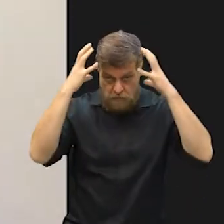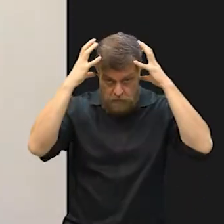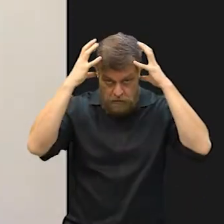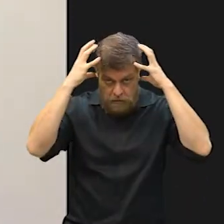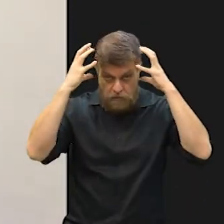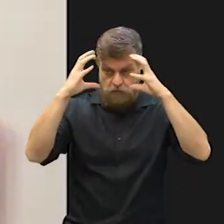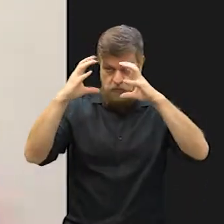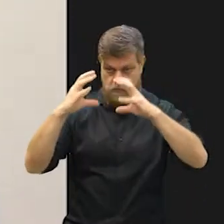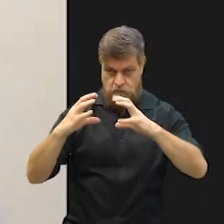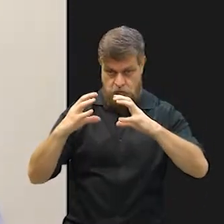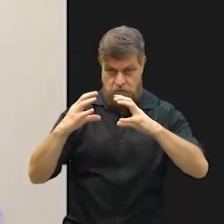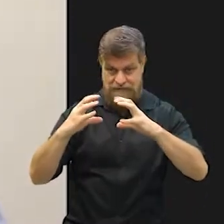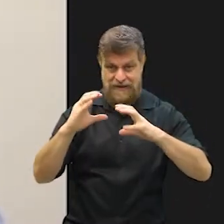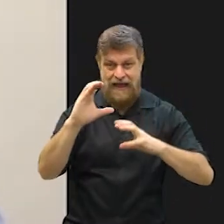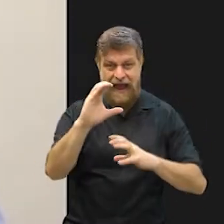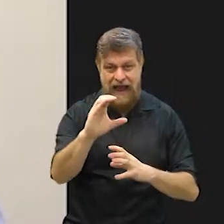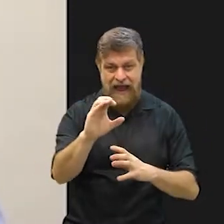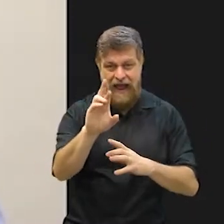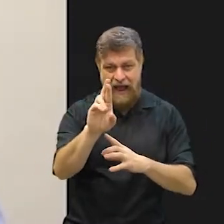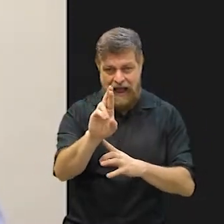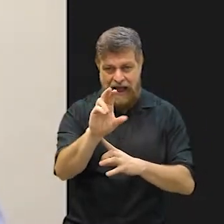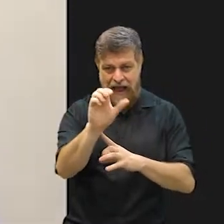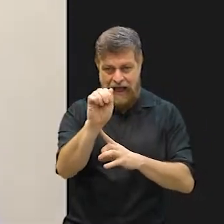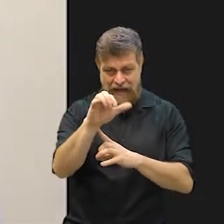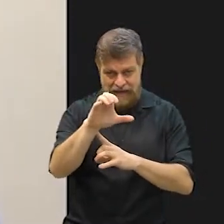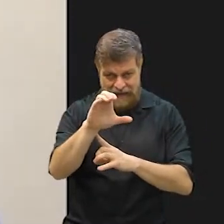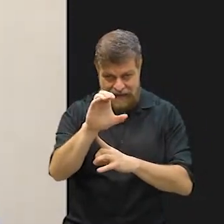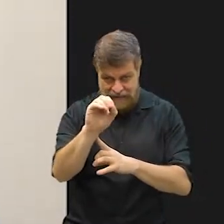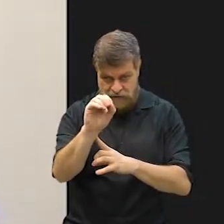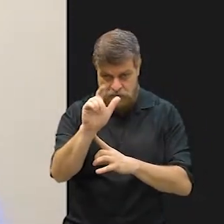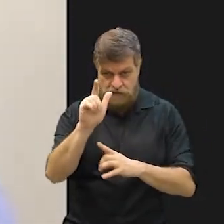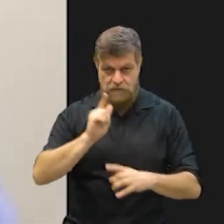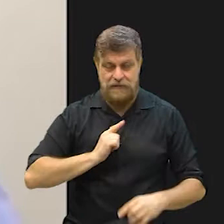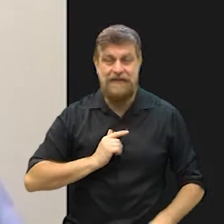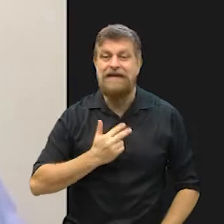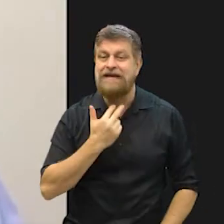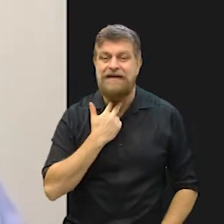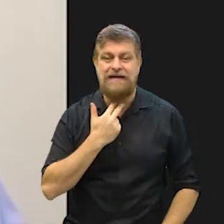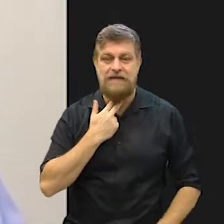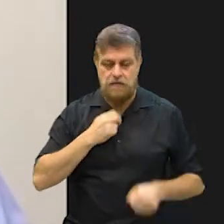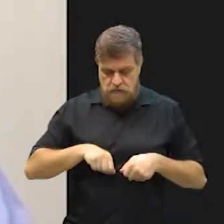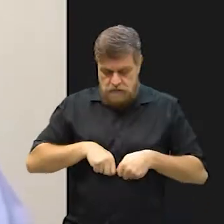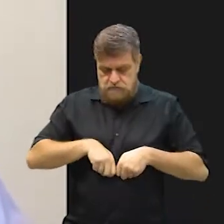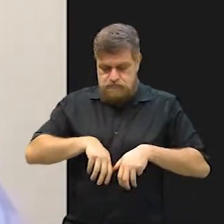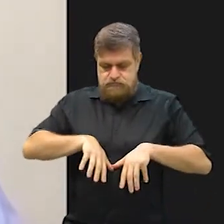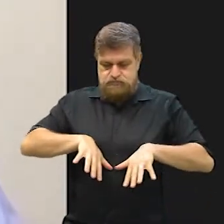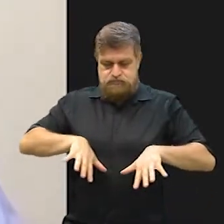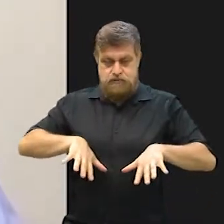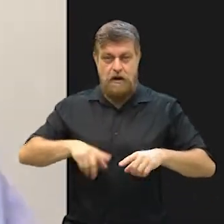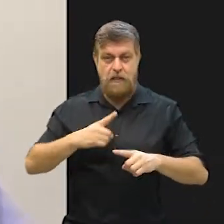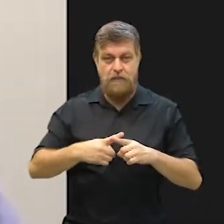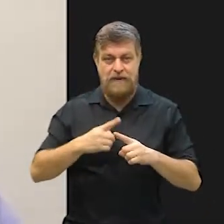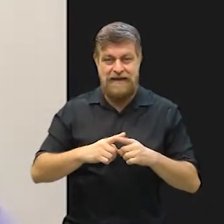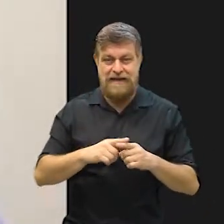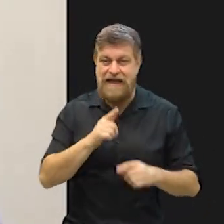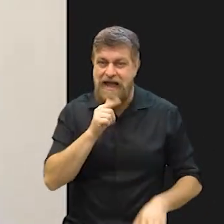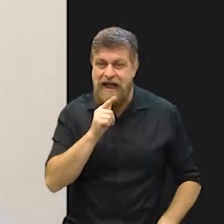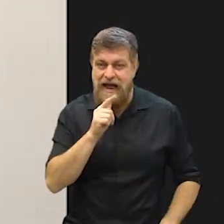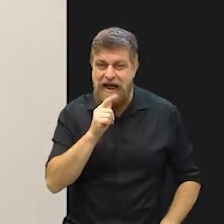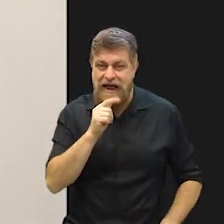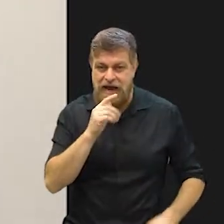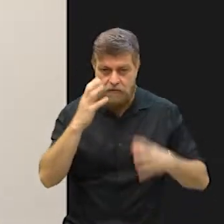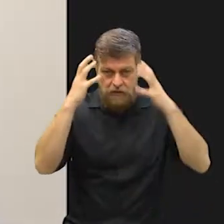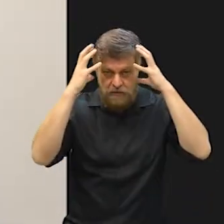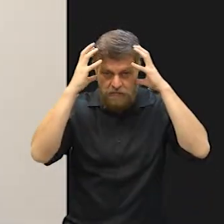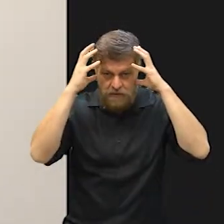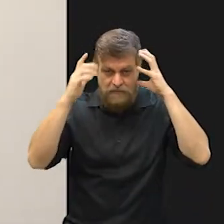né, não foi feito para ficar em contato com o líquido amniótico, porque o líquido amniótico ele é